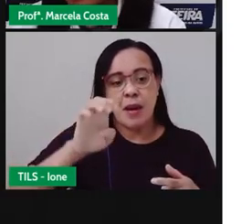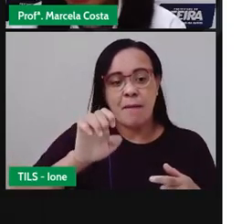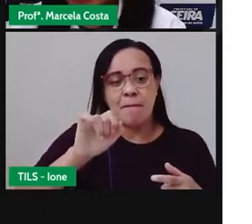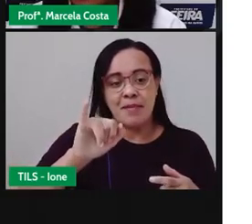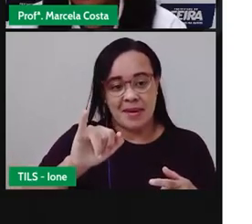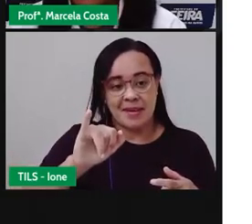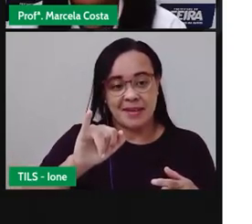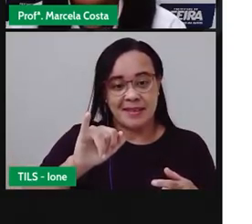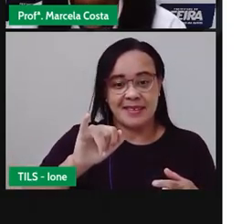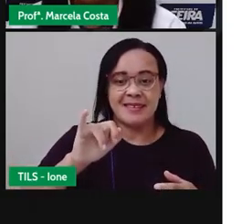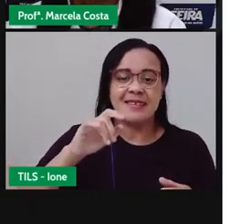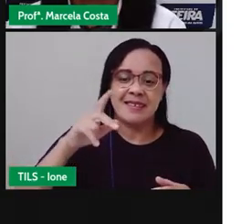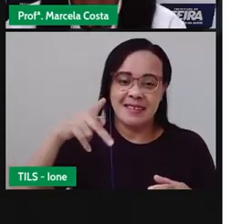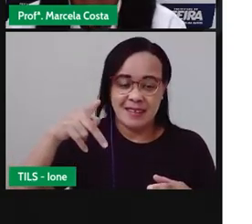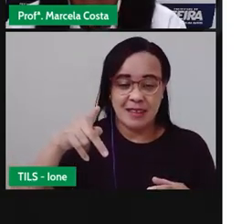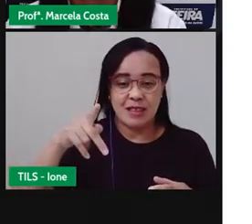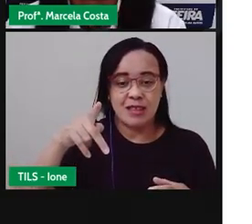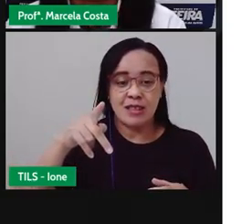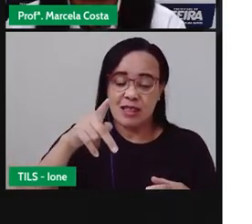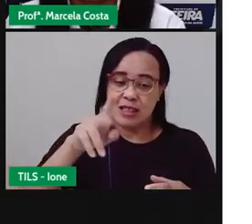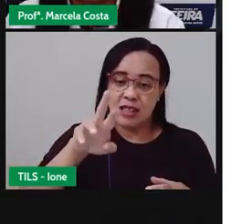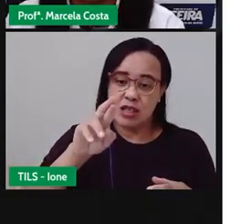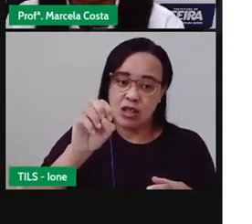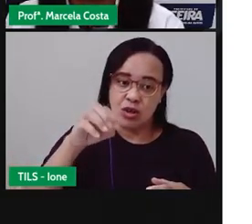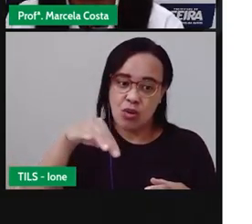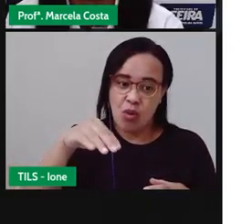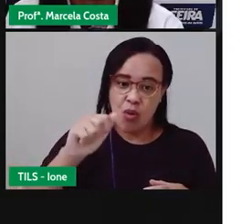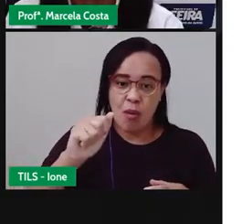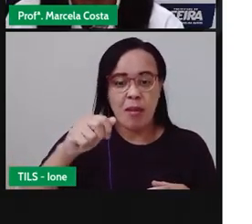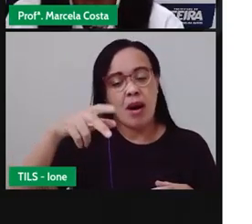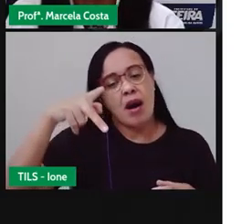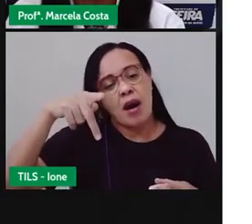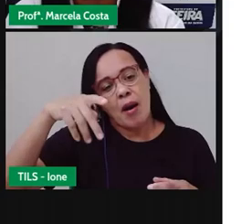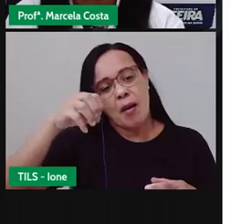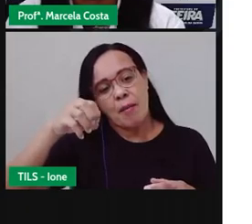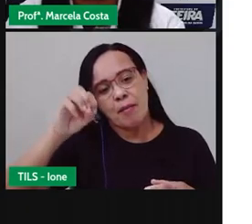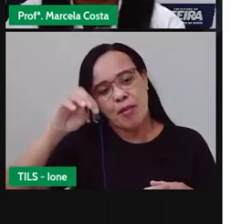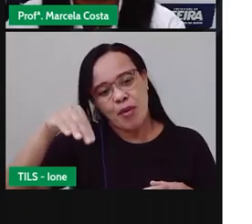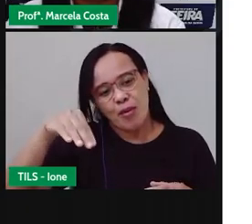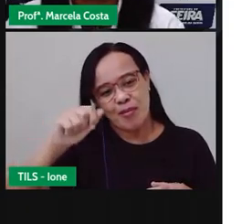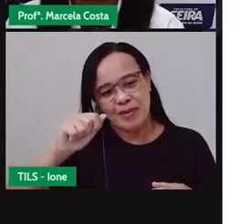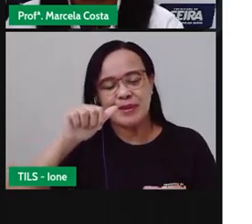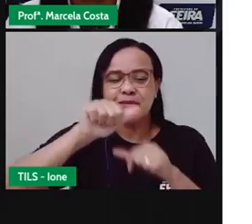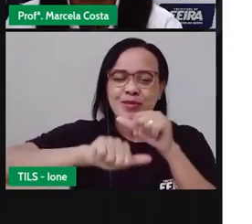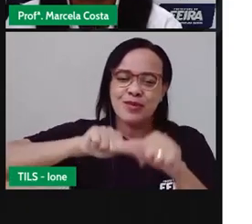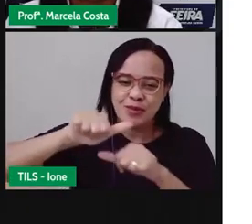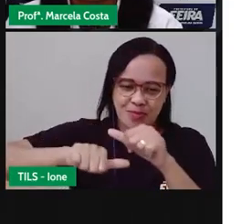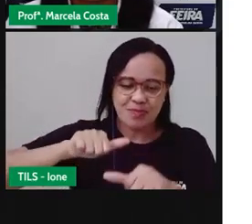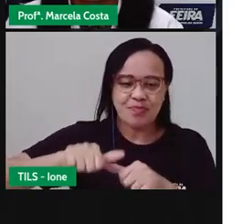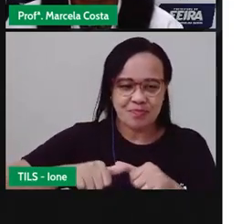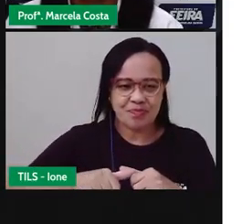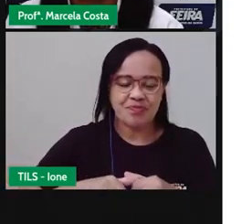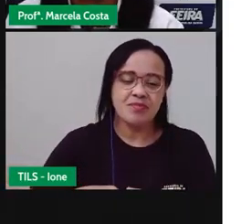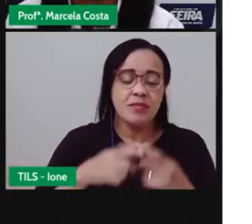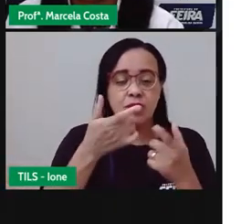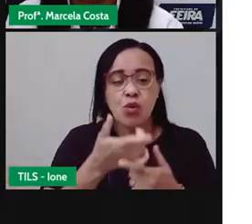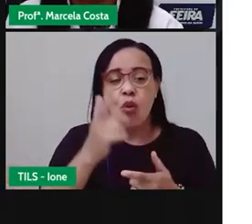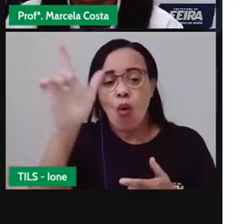Agora vamos fazer com outro trava-língua. Um tigre, dois